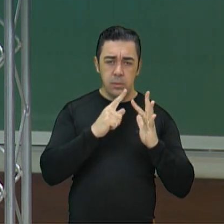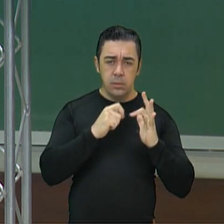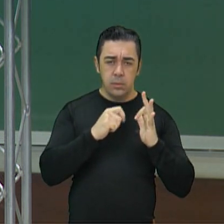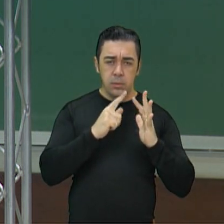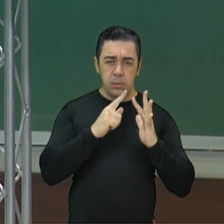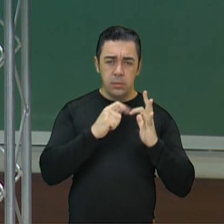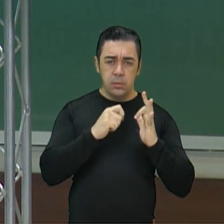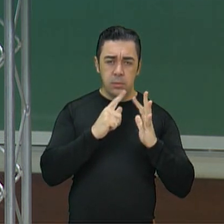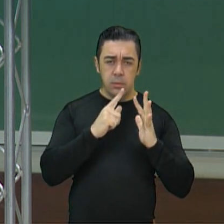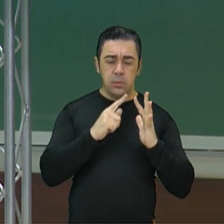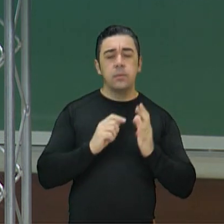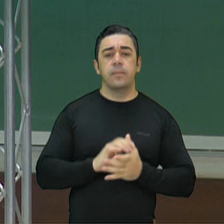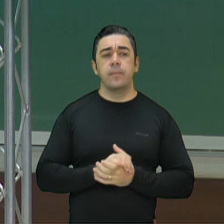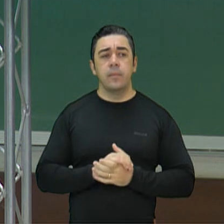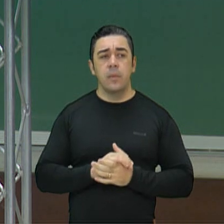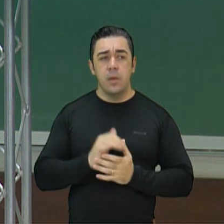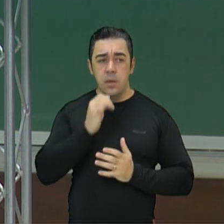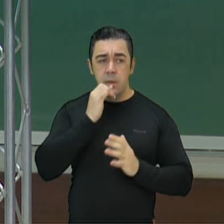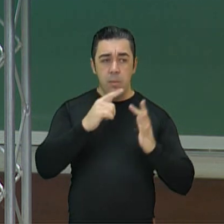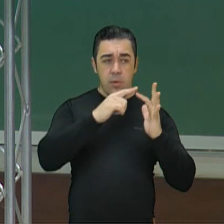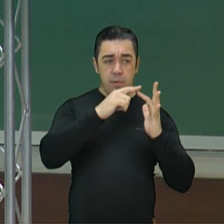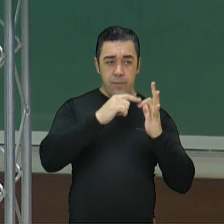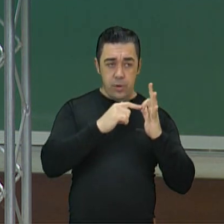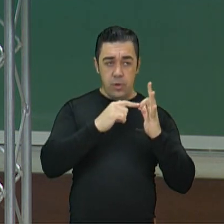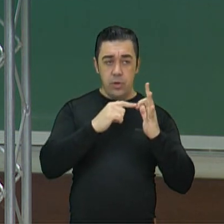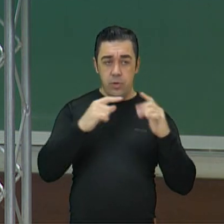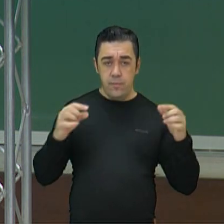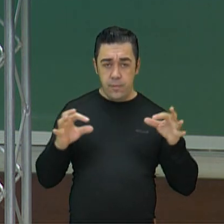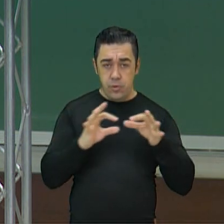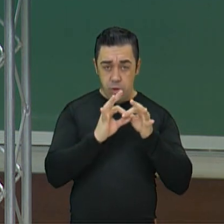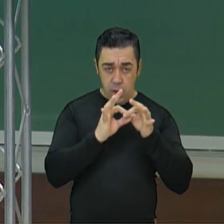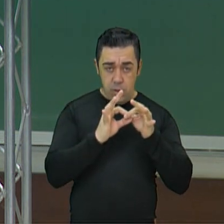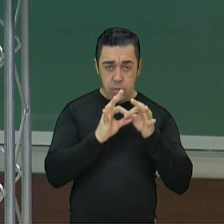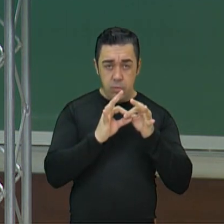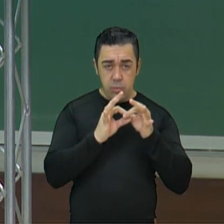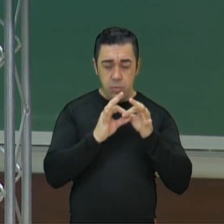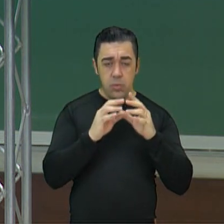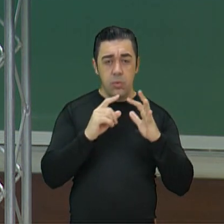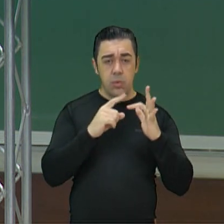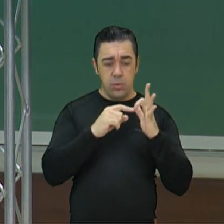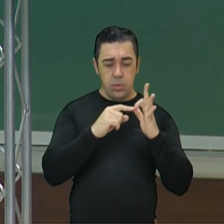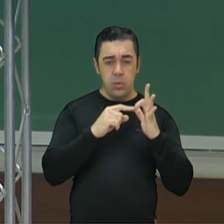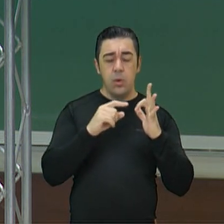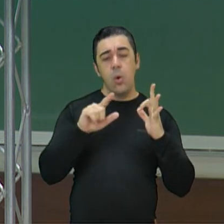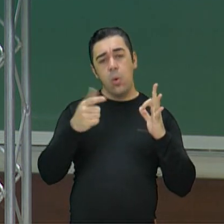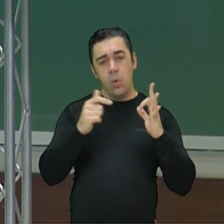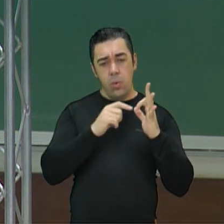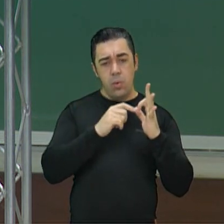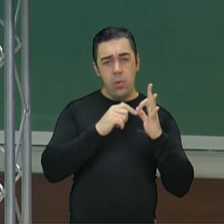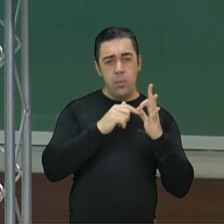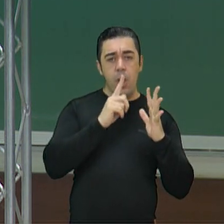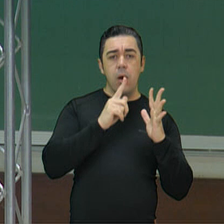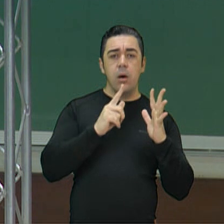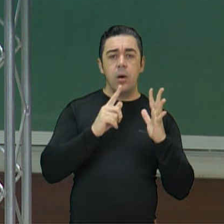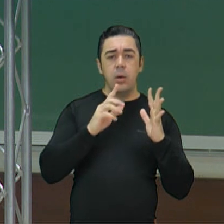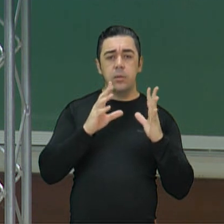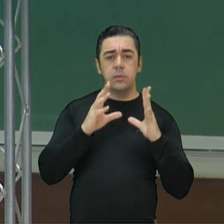o interruptor está fechado e aqui ele está aberto. Seria a chave, né? Uma chave lá, pode ser um disjuntor, uma